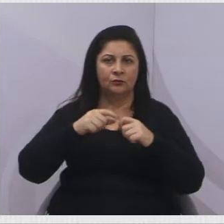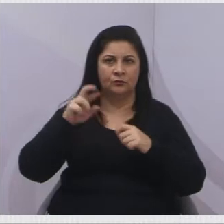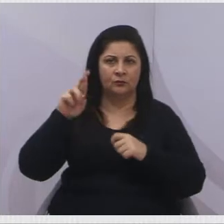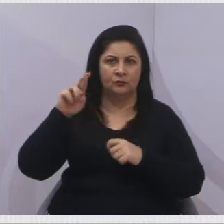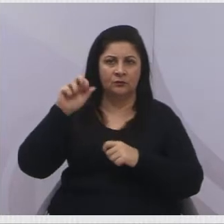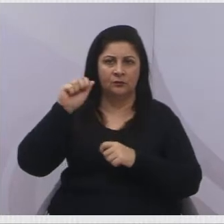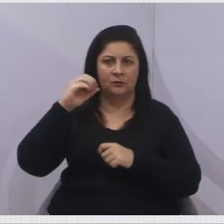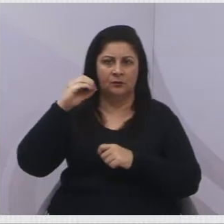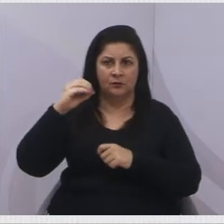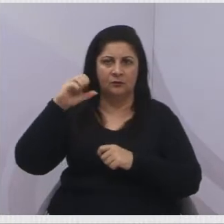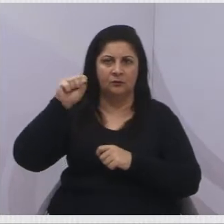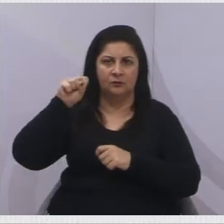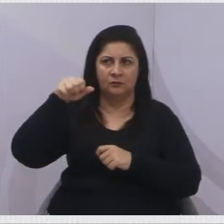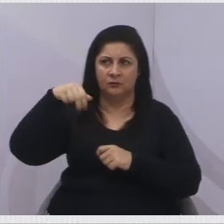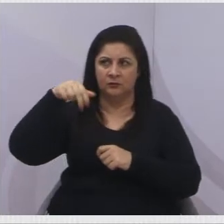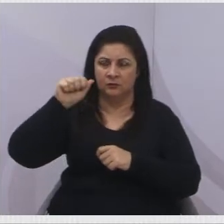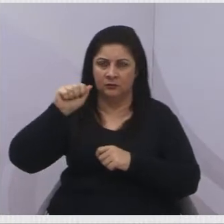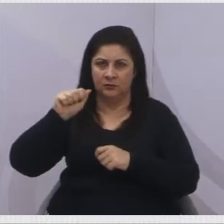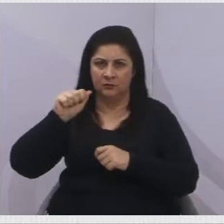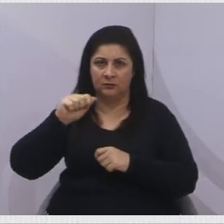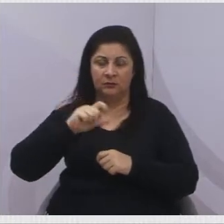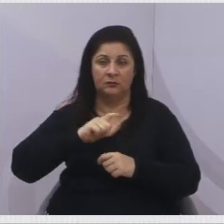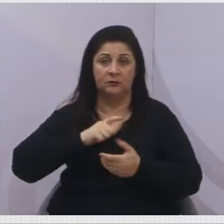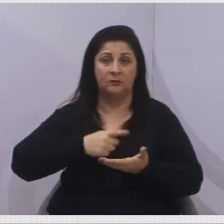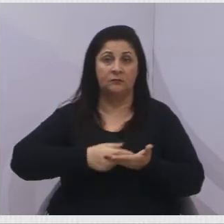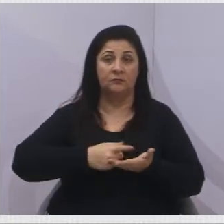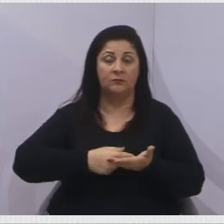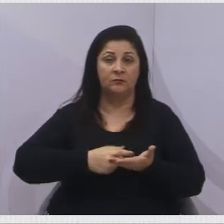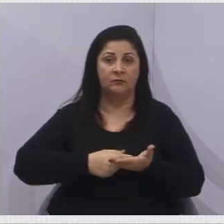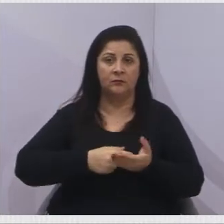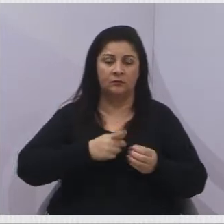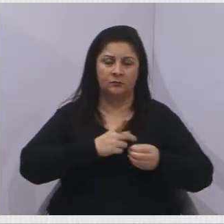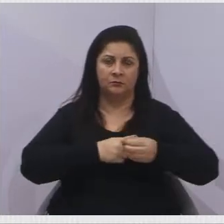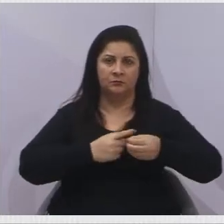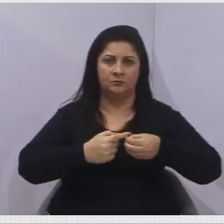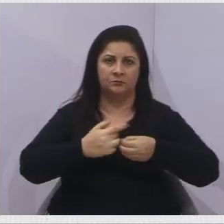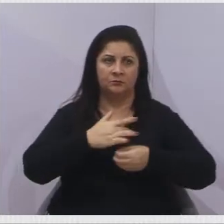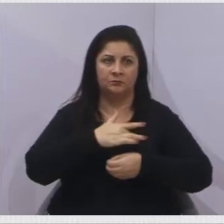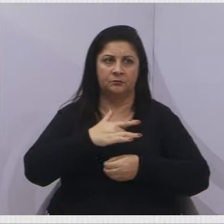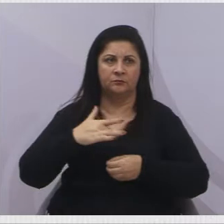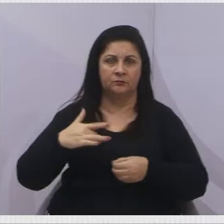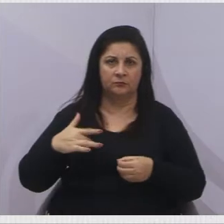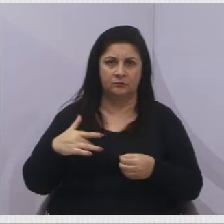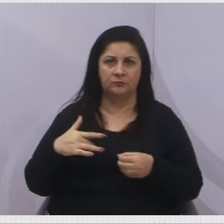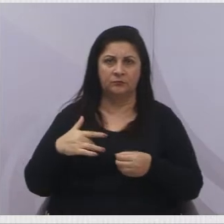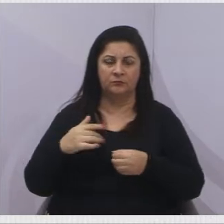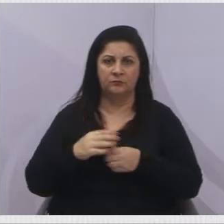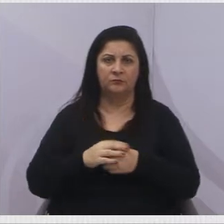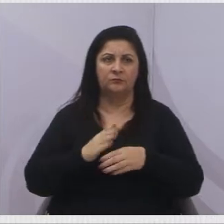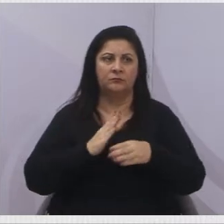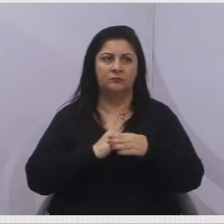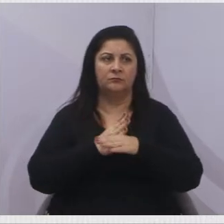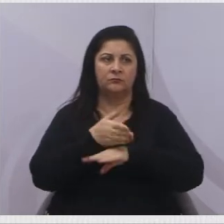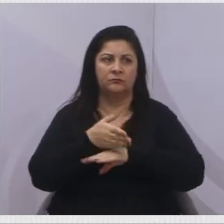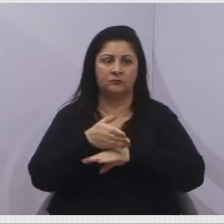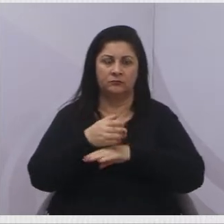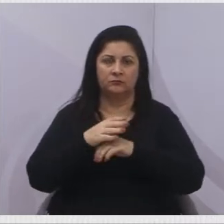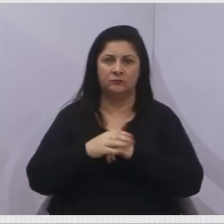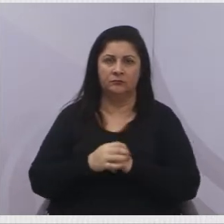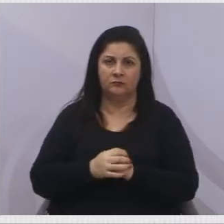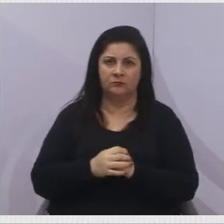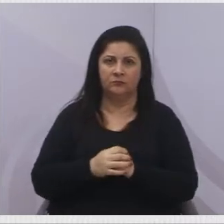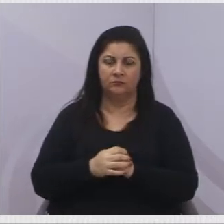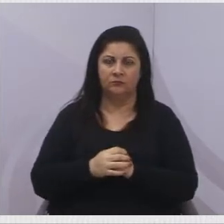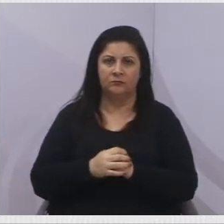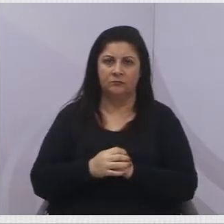2021 e que teve o Plano Municipal de Saúde 2018-2021 aprovado pelo Comus em 29